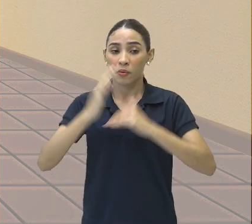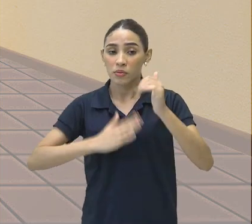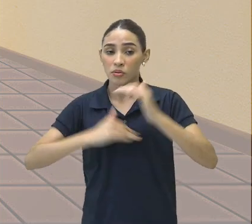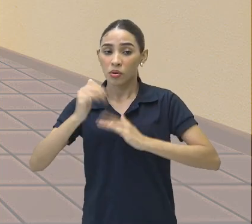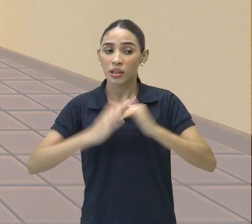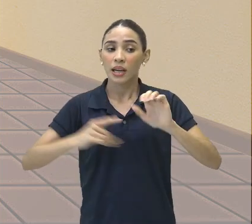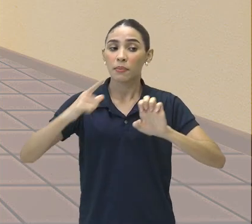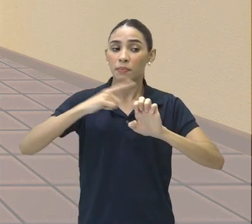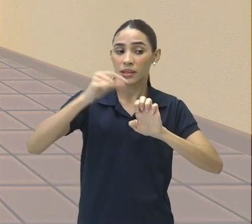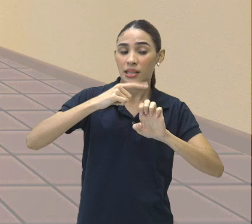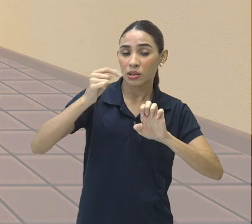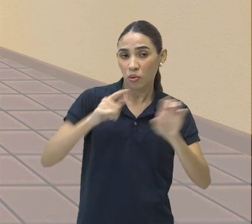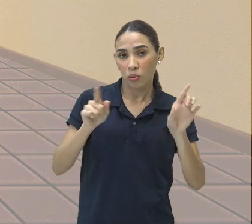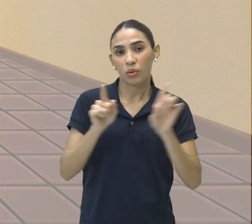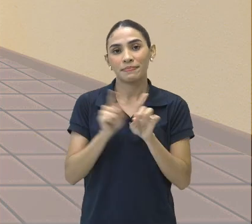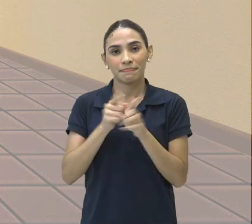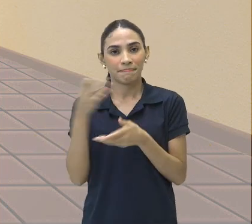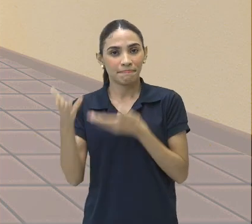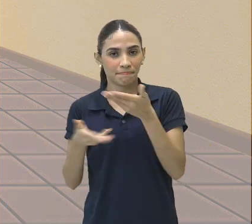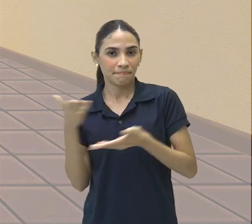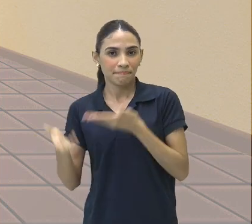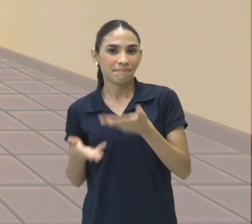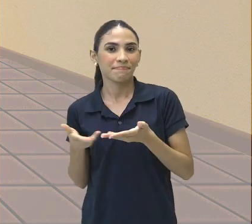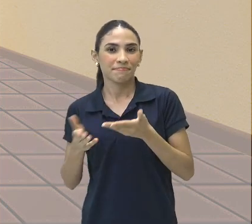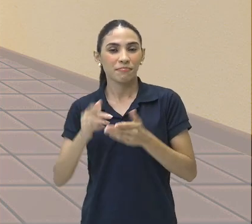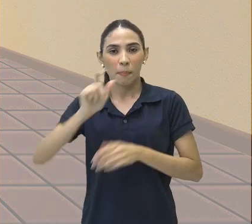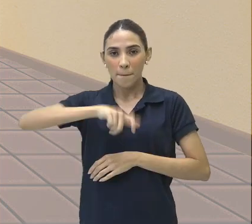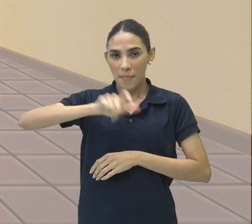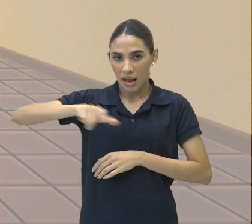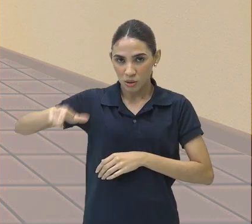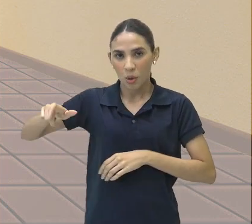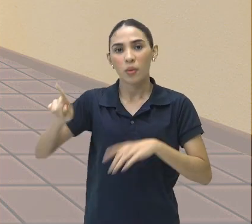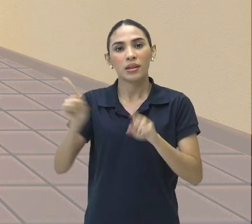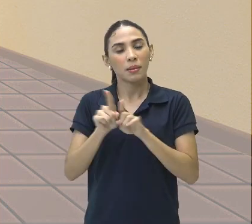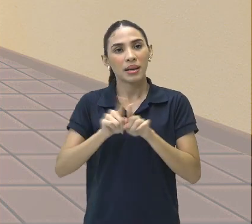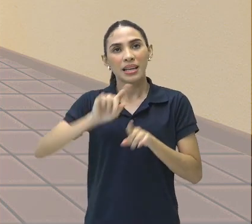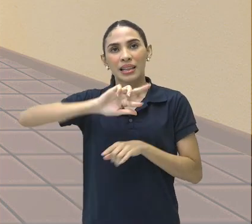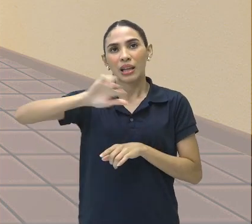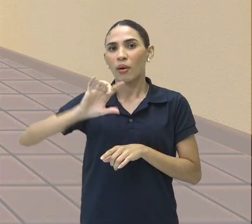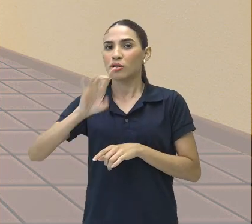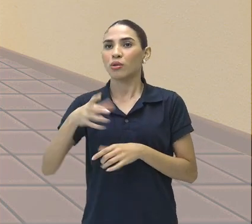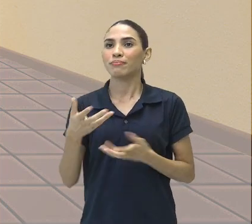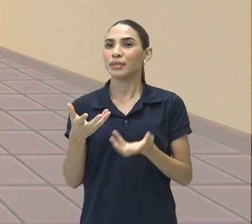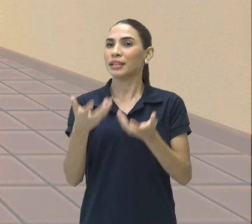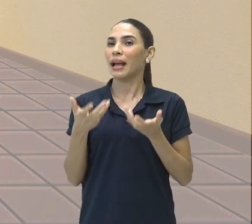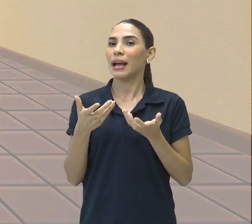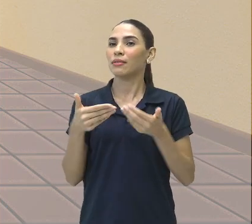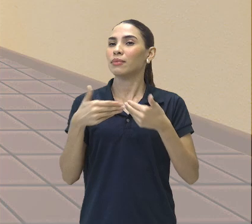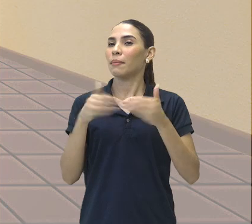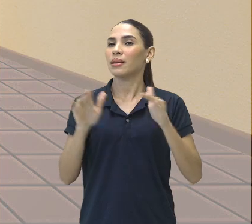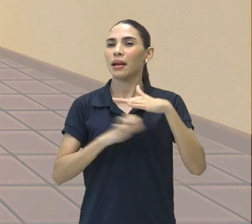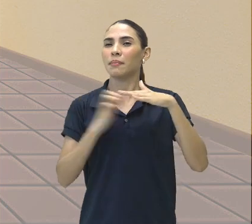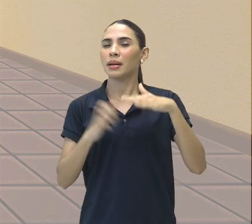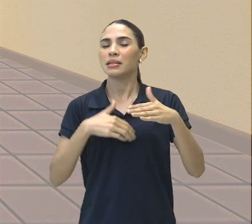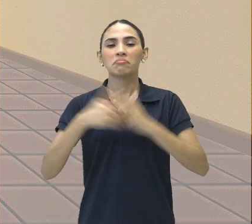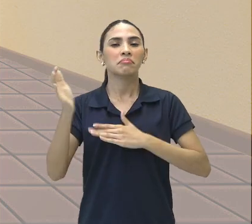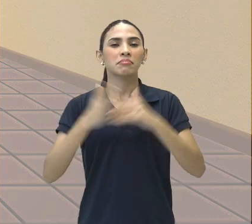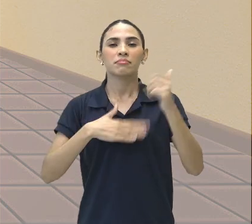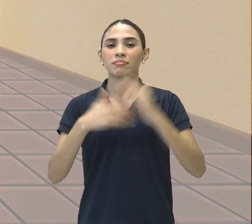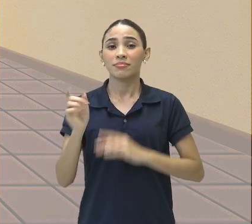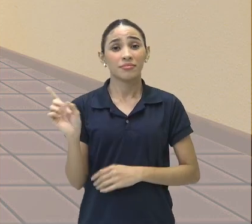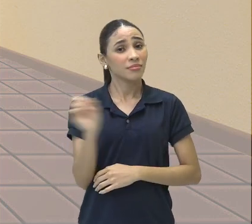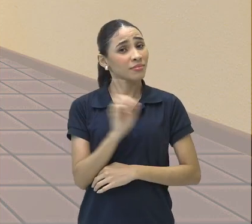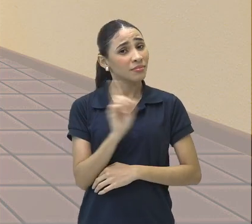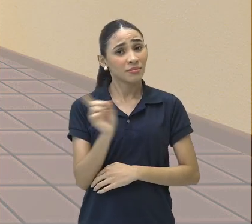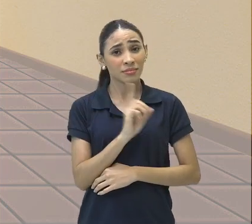profissional dos empreendedores e dos funcionários, né, também. Não é simplesmente quero abrir uma empresa e vou fazer de qualquer jeito, não,